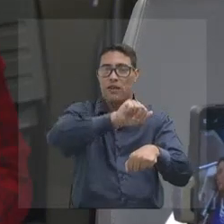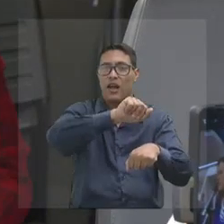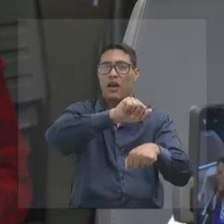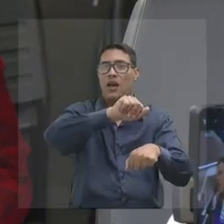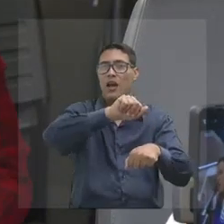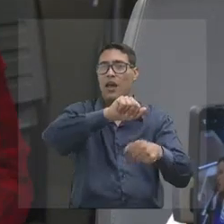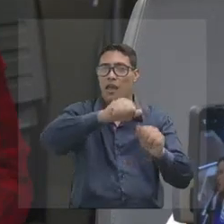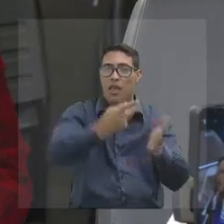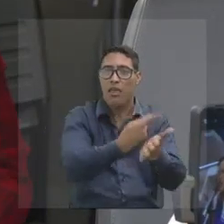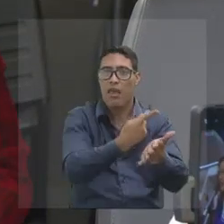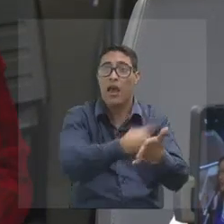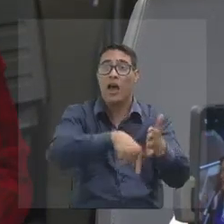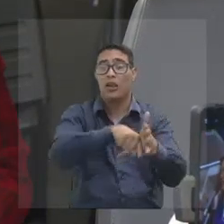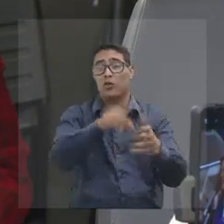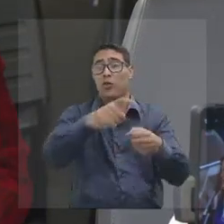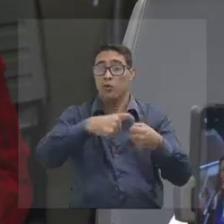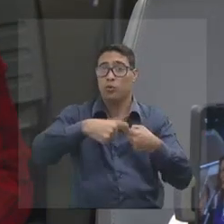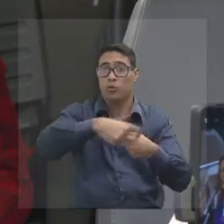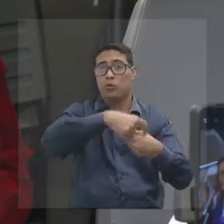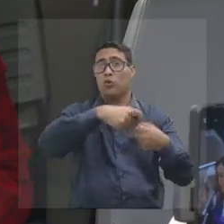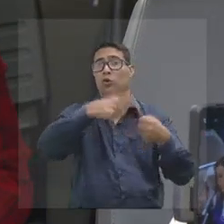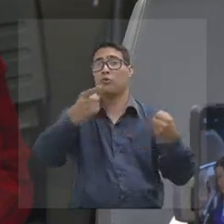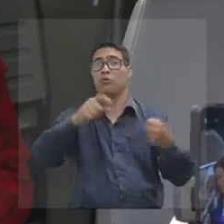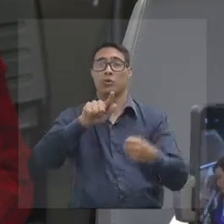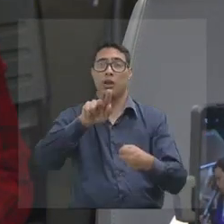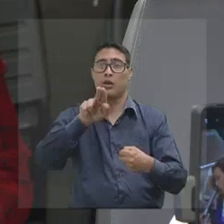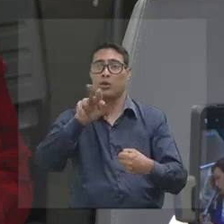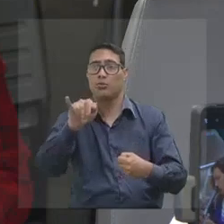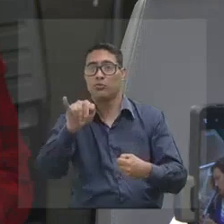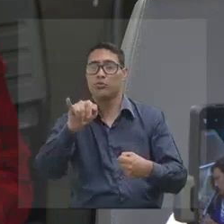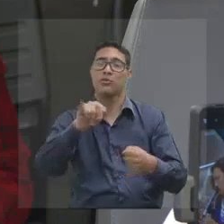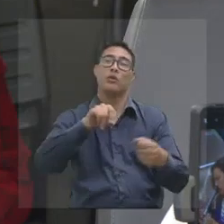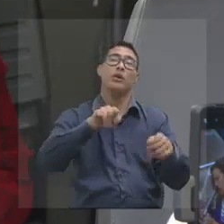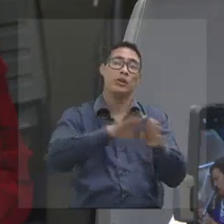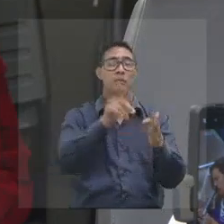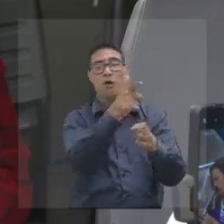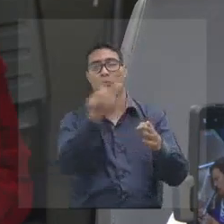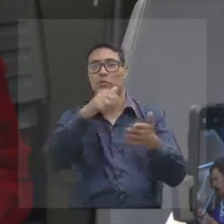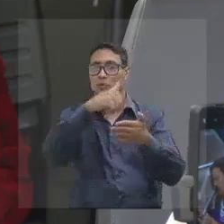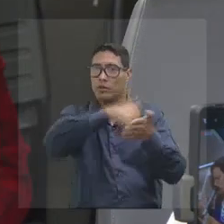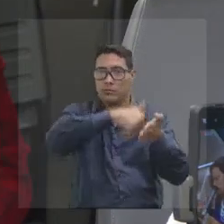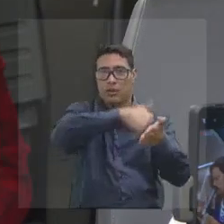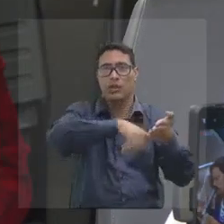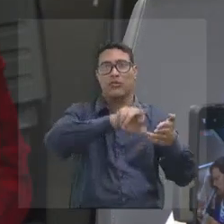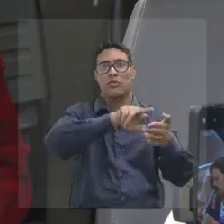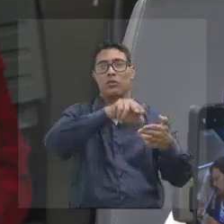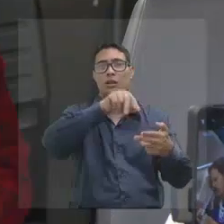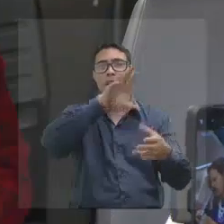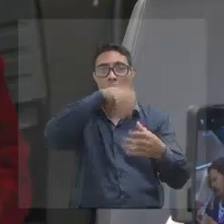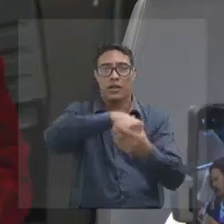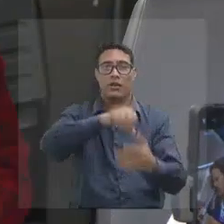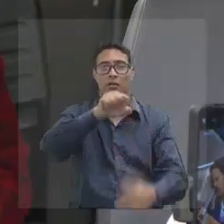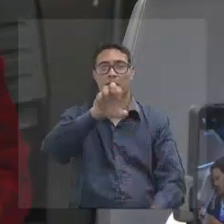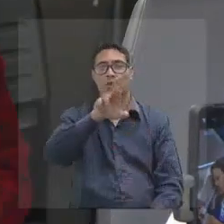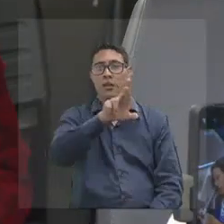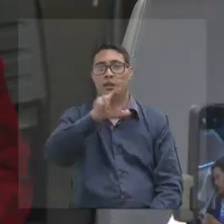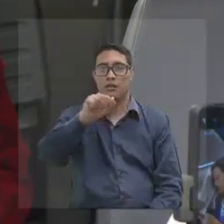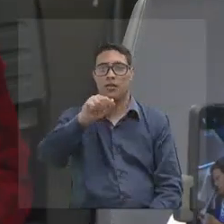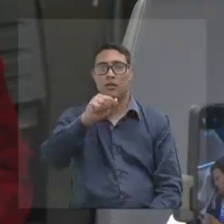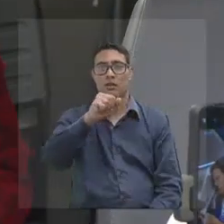sócios da Gucci e da fleus mineradoras aqui na Serra do Curral e eu queria citar que alguns trechos dessa